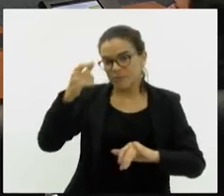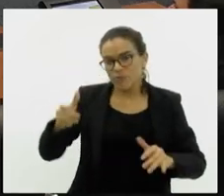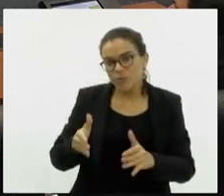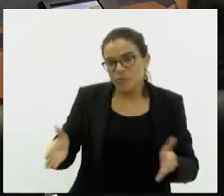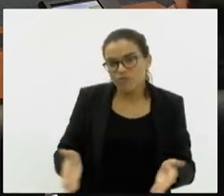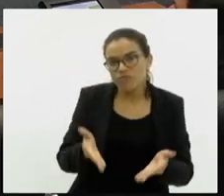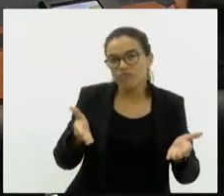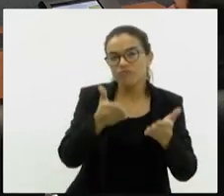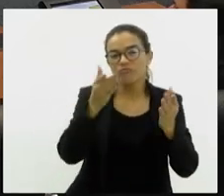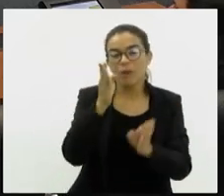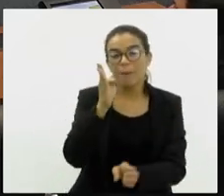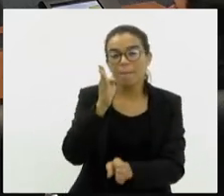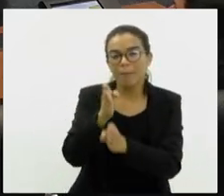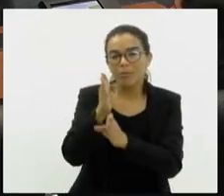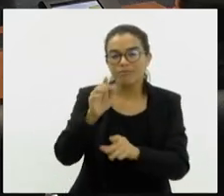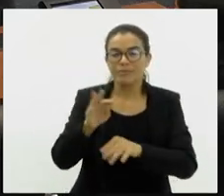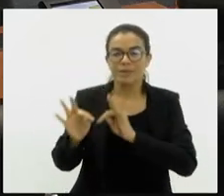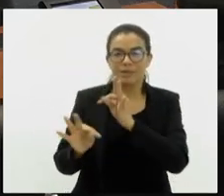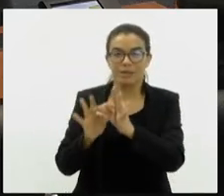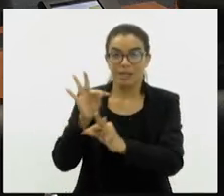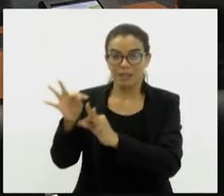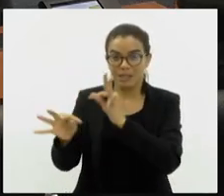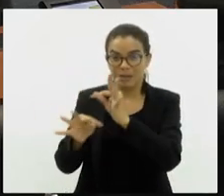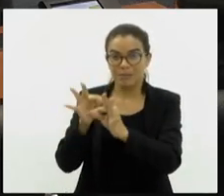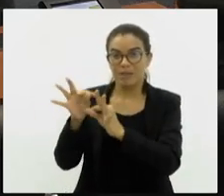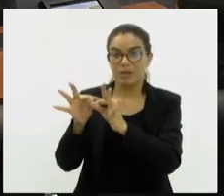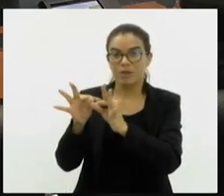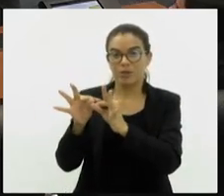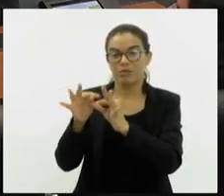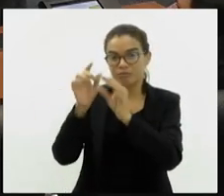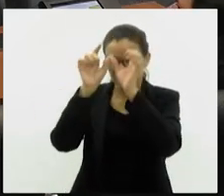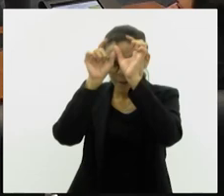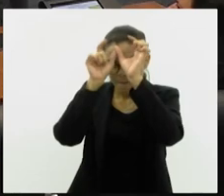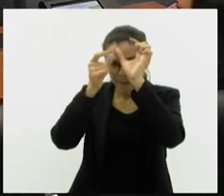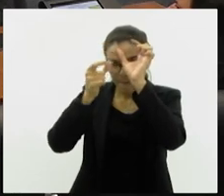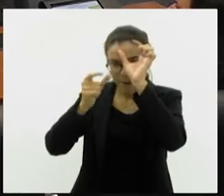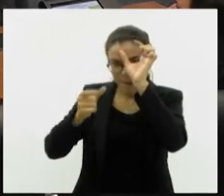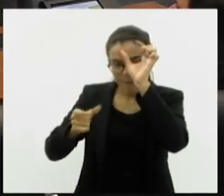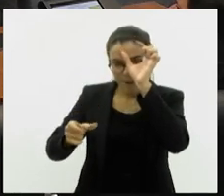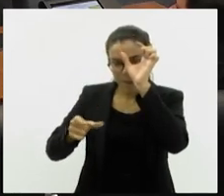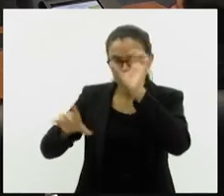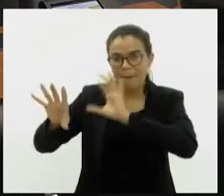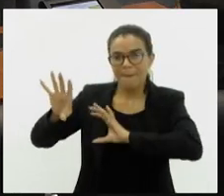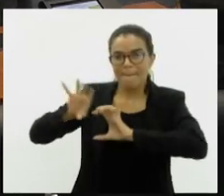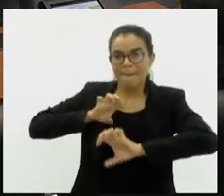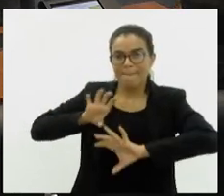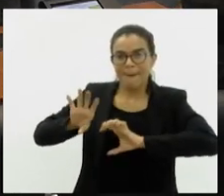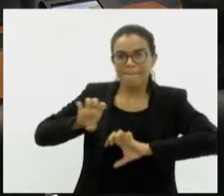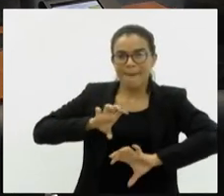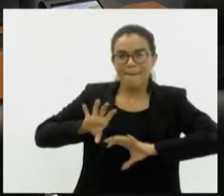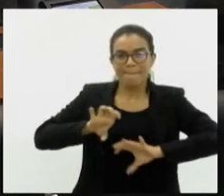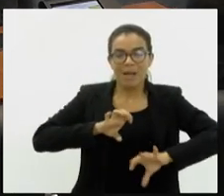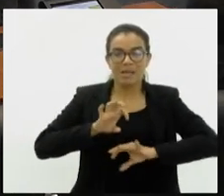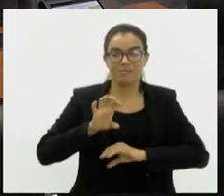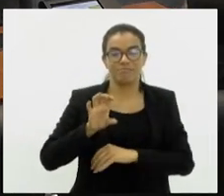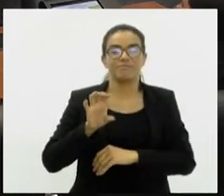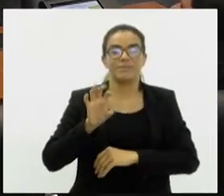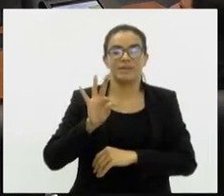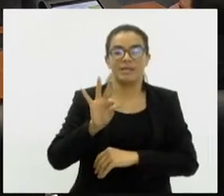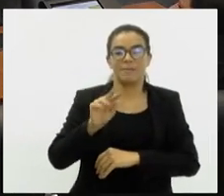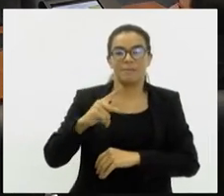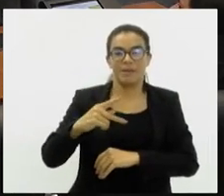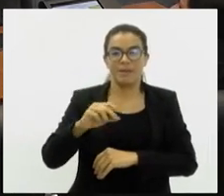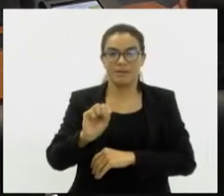incentivo ao diagnóstico e tratamento do transtorno de processamento sensorial, TPS, no âmbito do Estado do